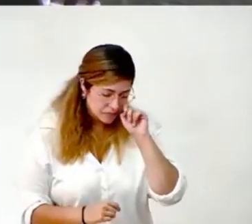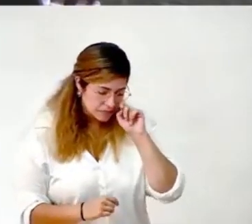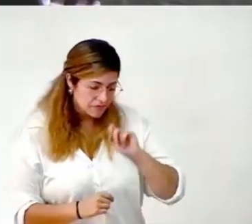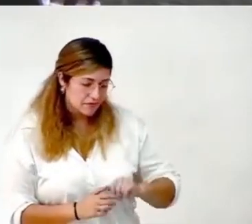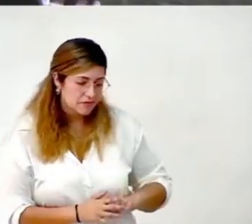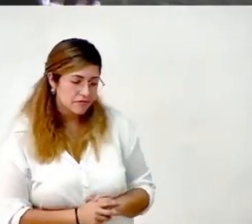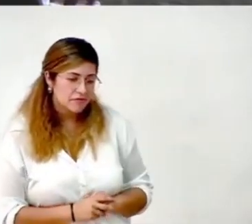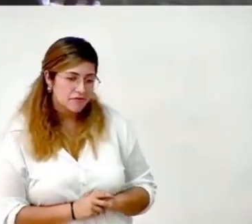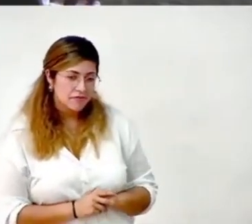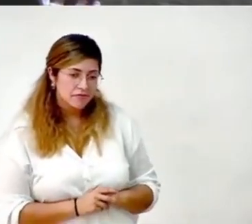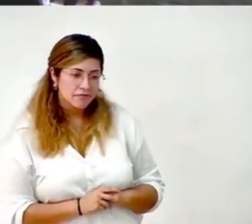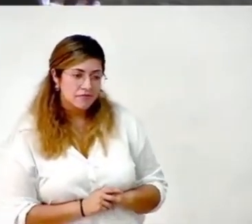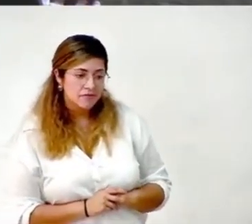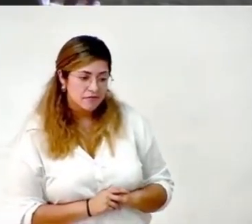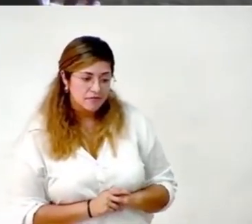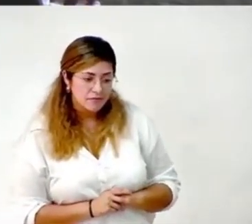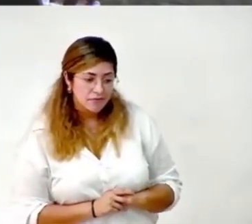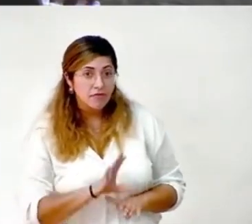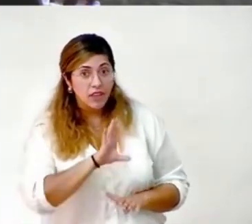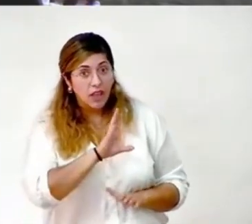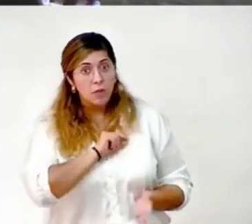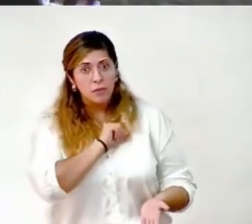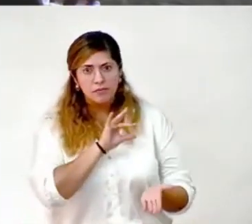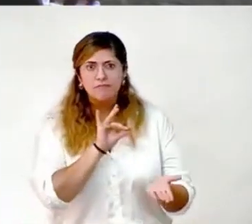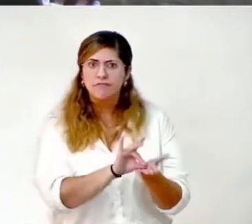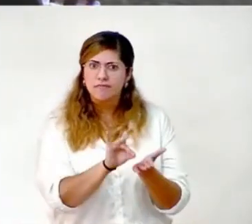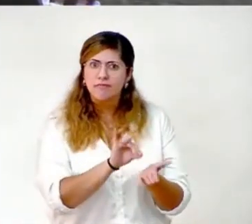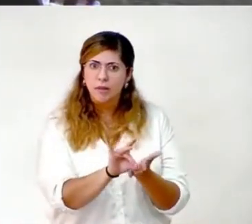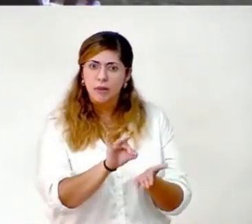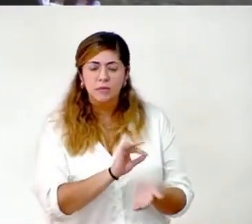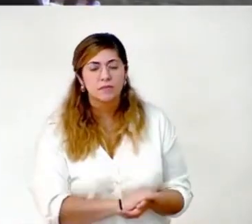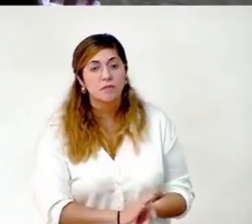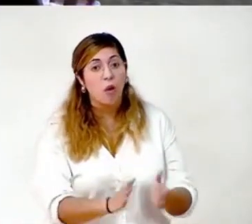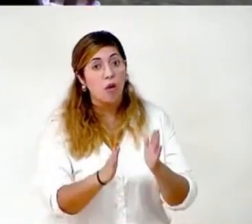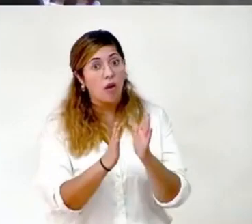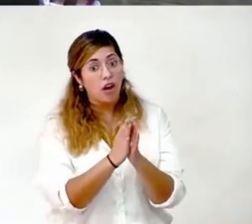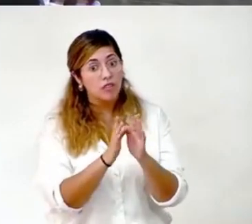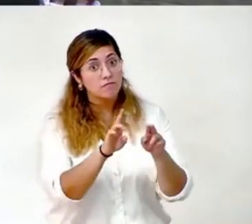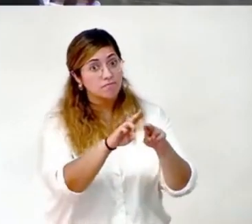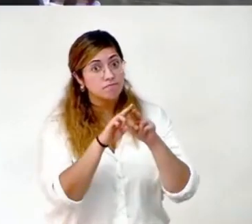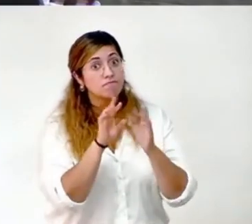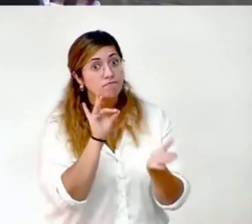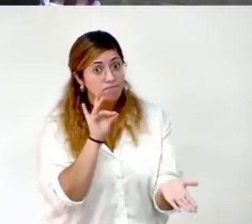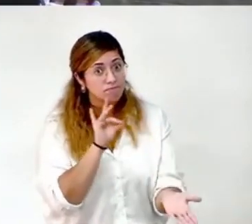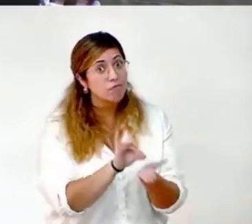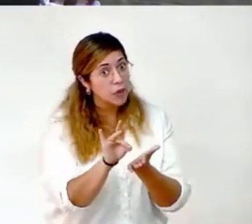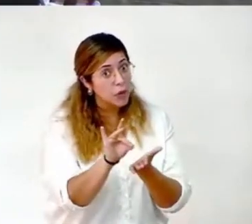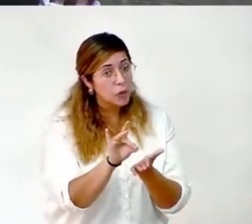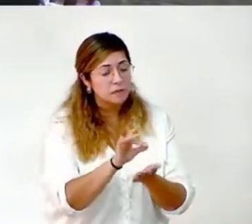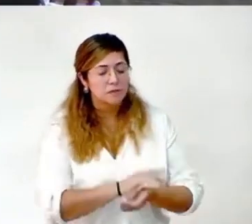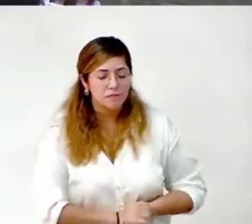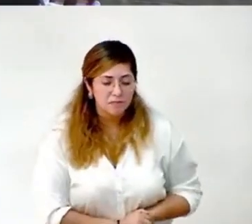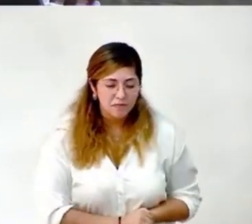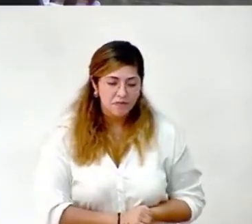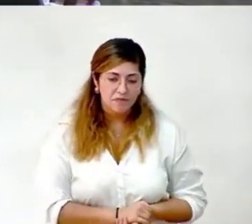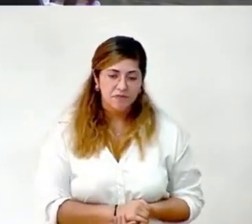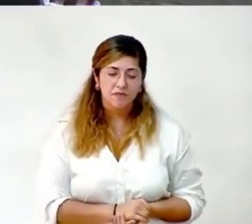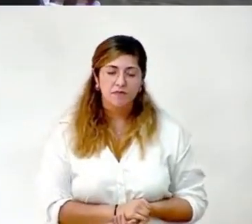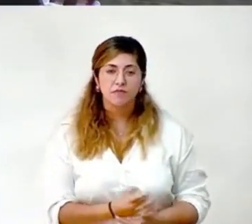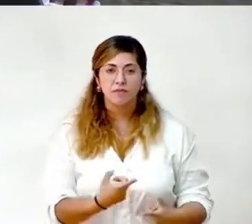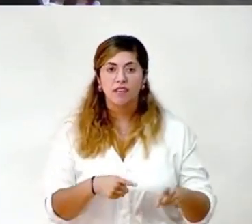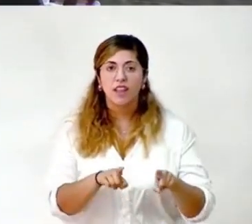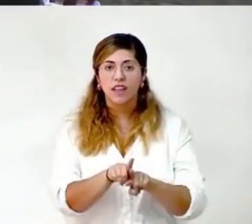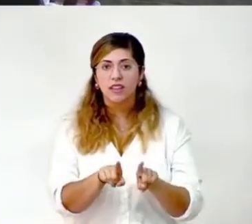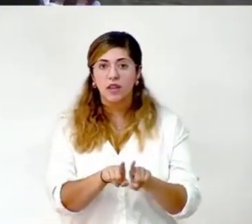argumento de Jesus para amarmos o inimigo e orarmos por eles está centrado no